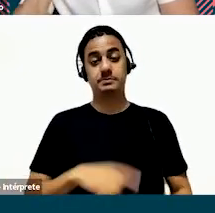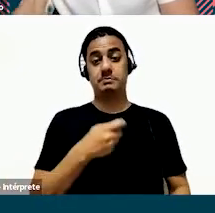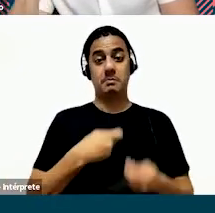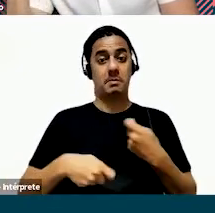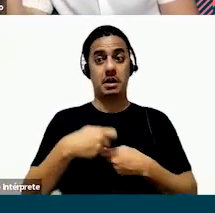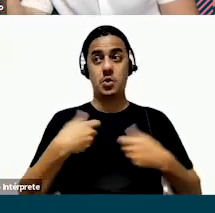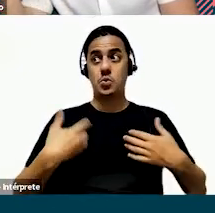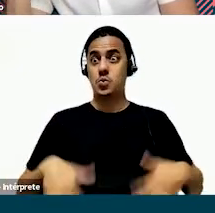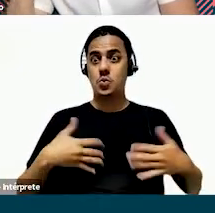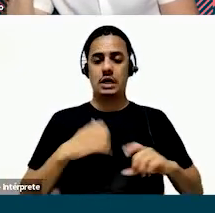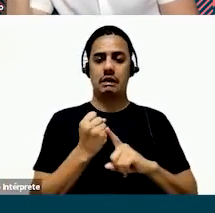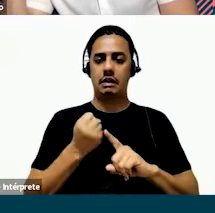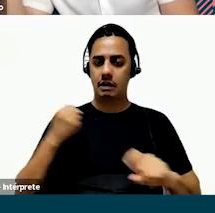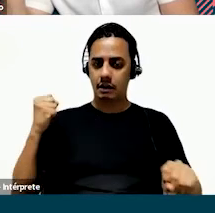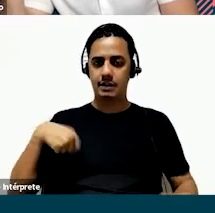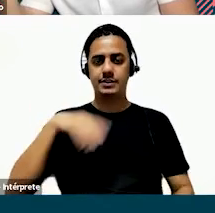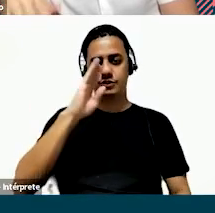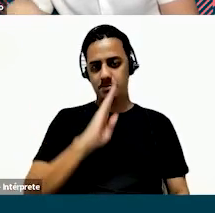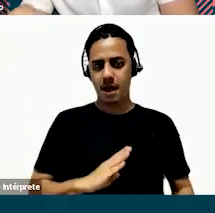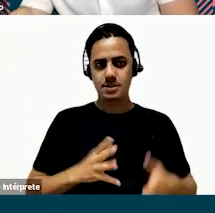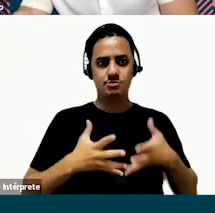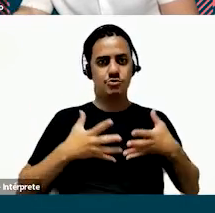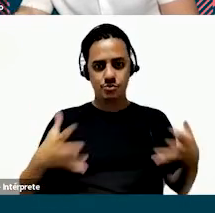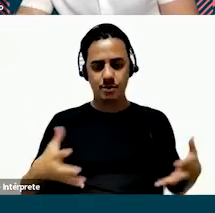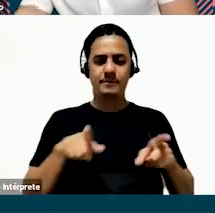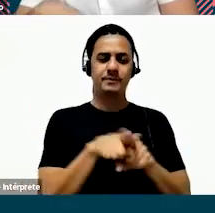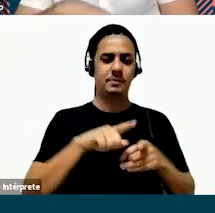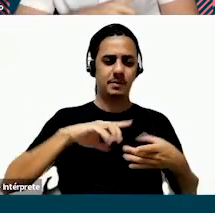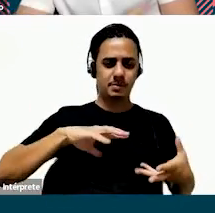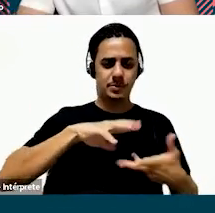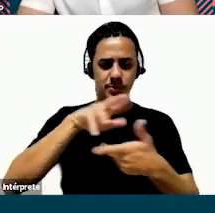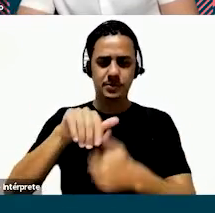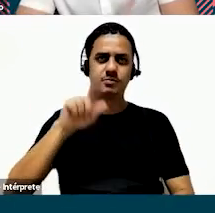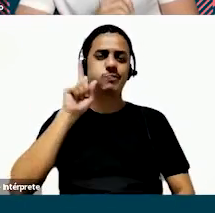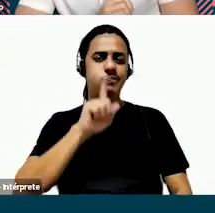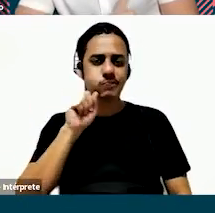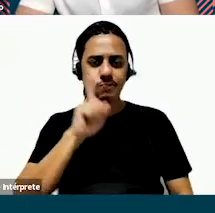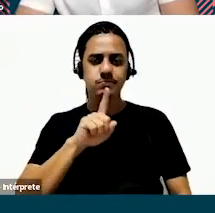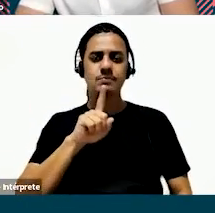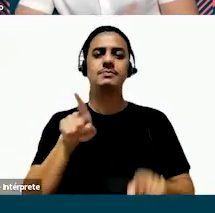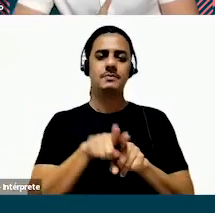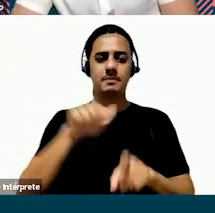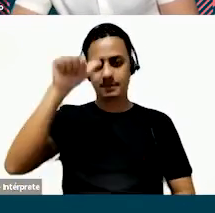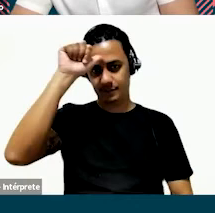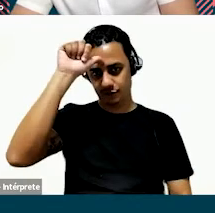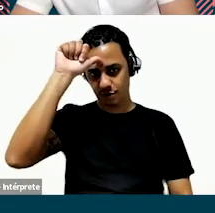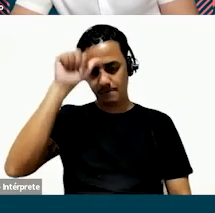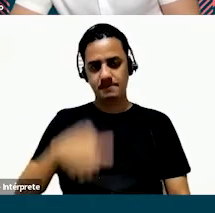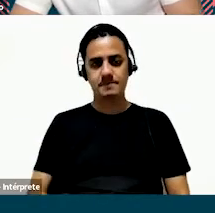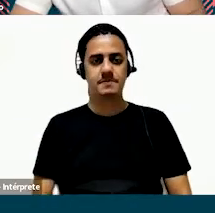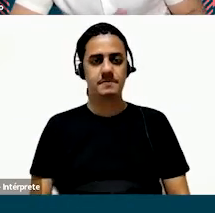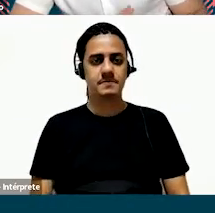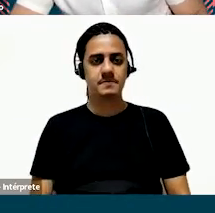um mercado super grande que tem muito crescimento no Brasil e no mundo, principalmente nos Estados Unidos e na